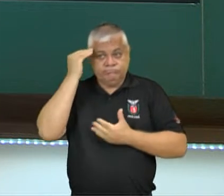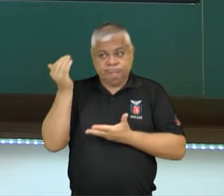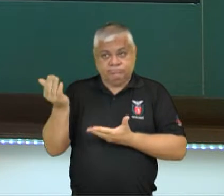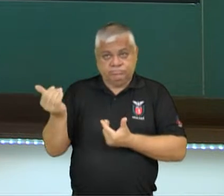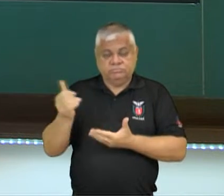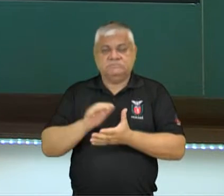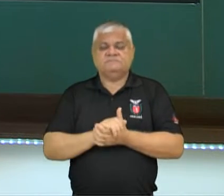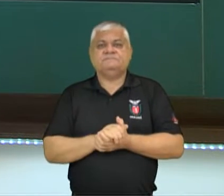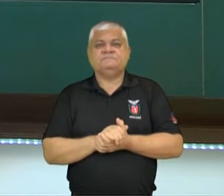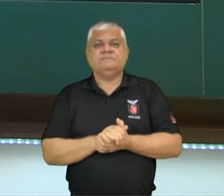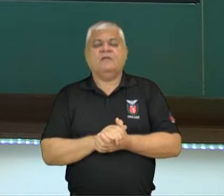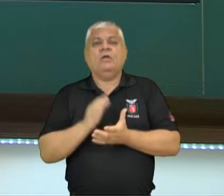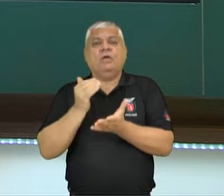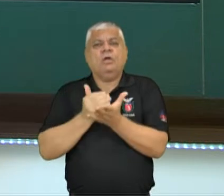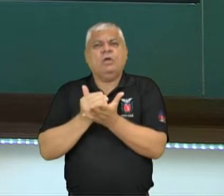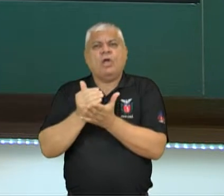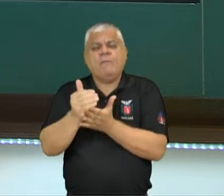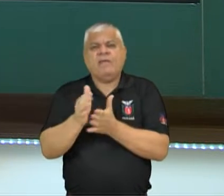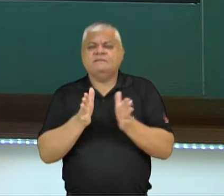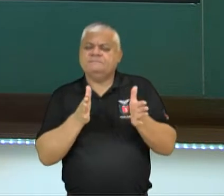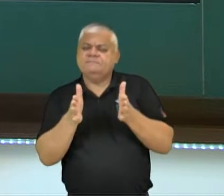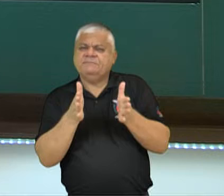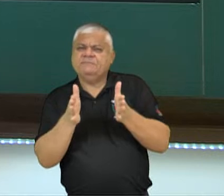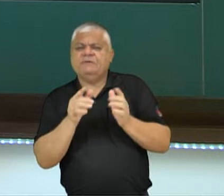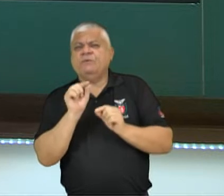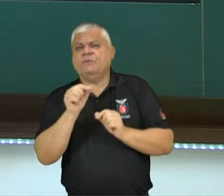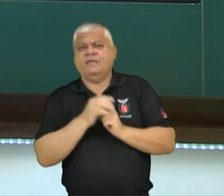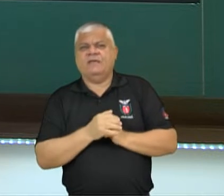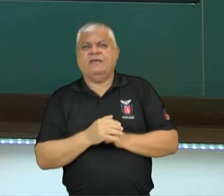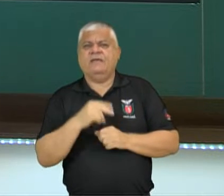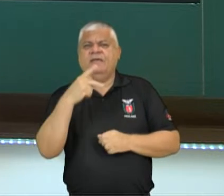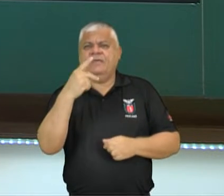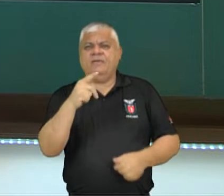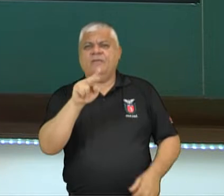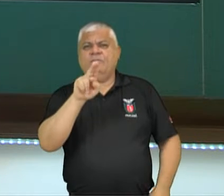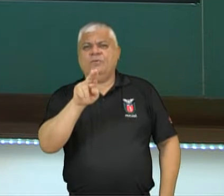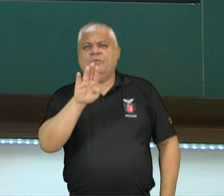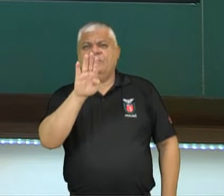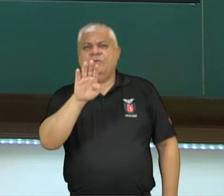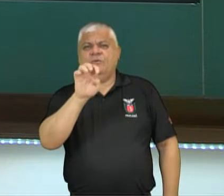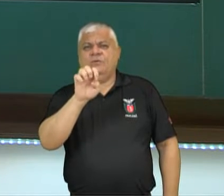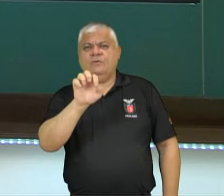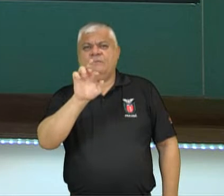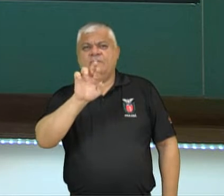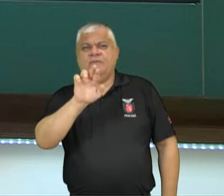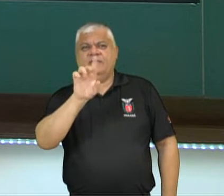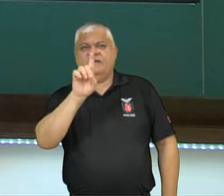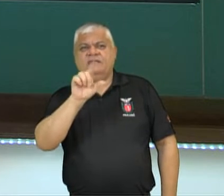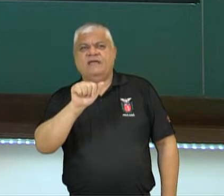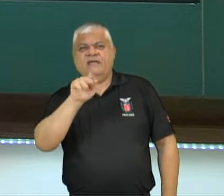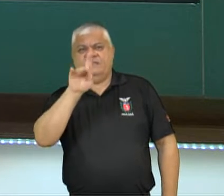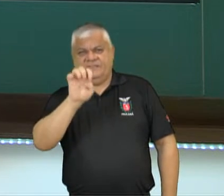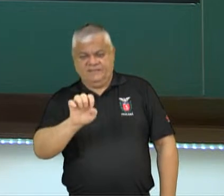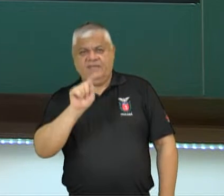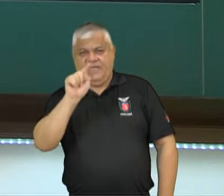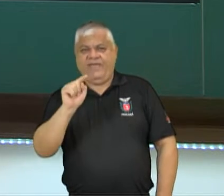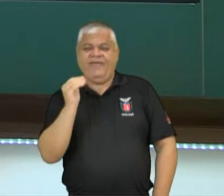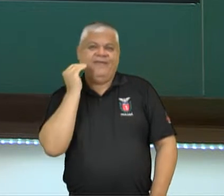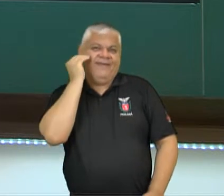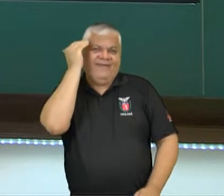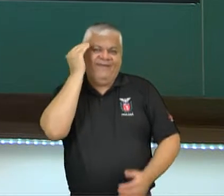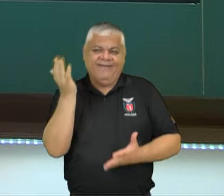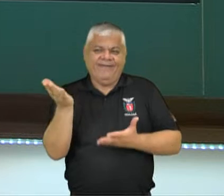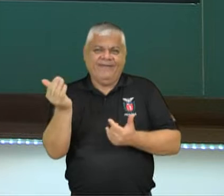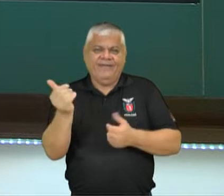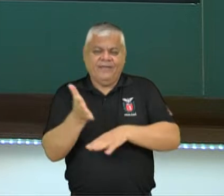né? Ela tem início numa fase que nós chamamos de puberdade. E a puberdade ela vem acontecendo cada vez mais